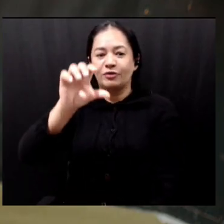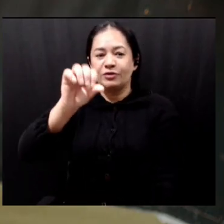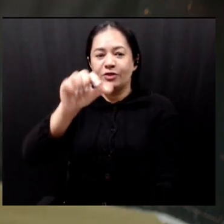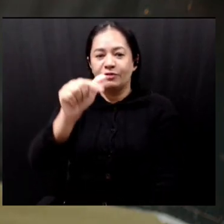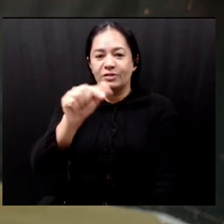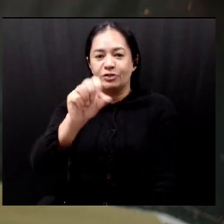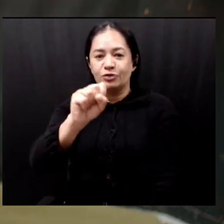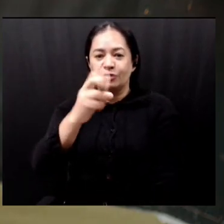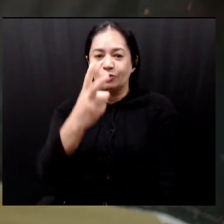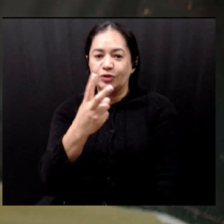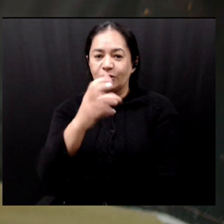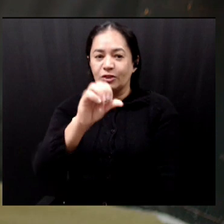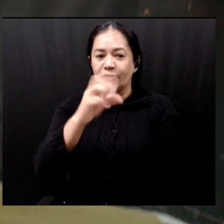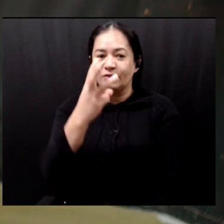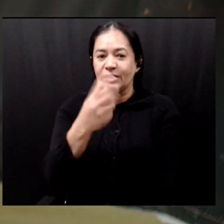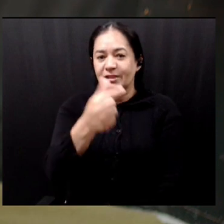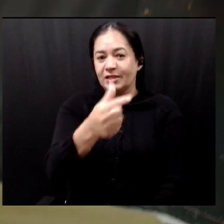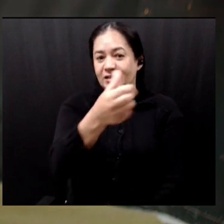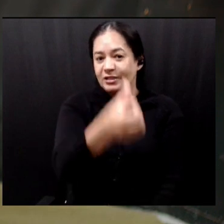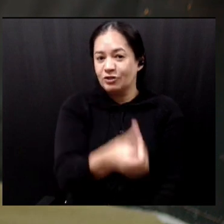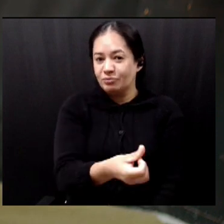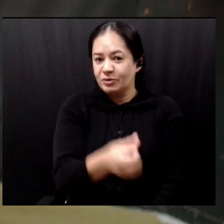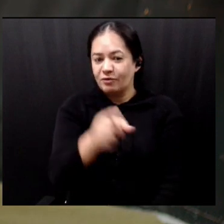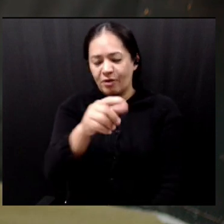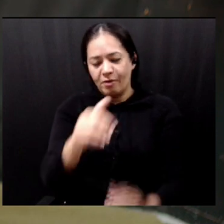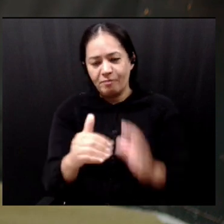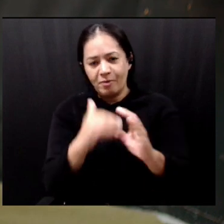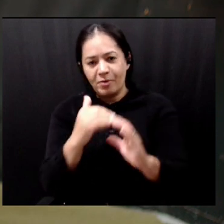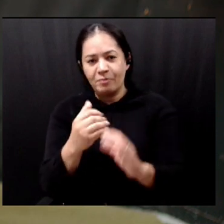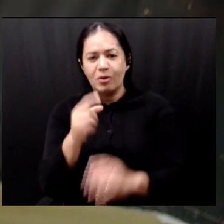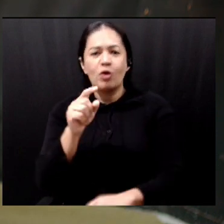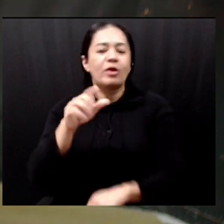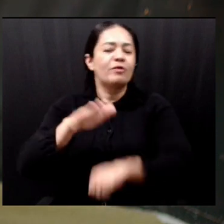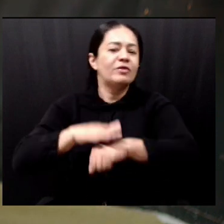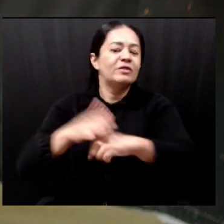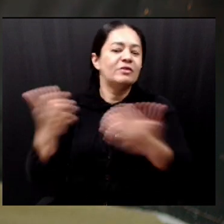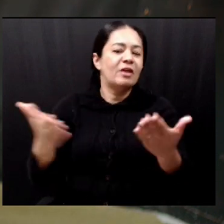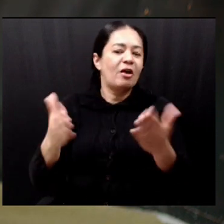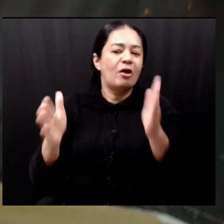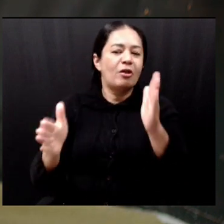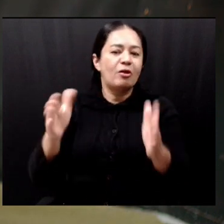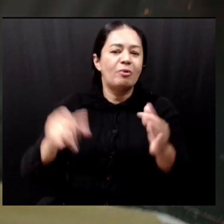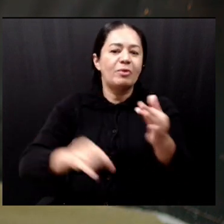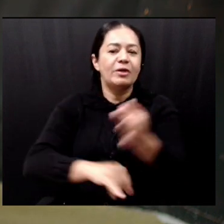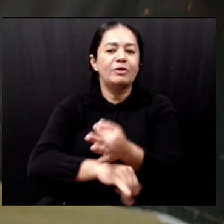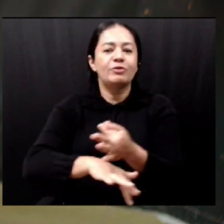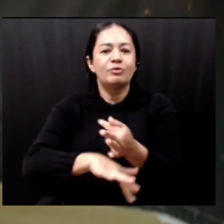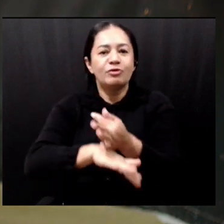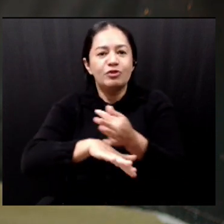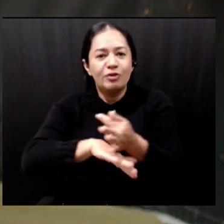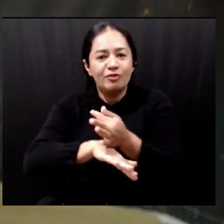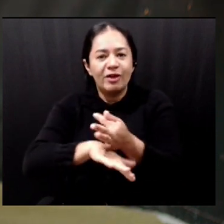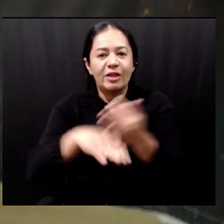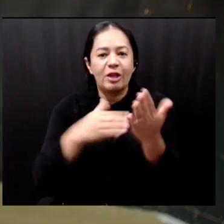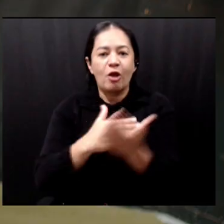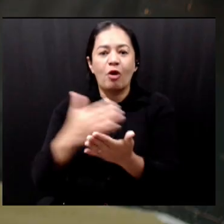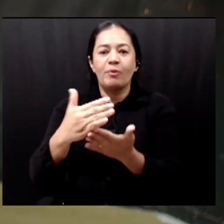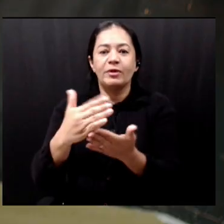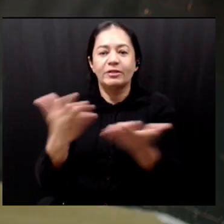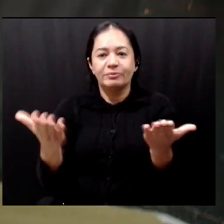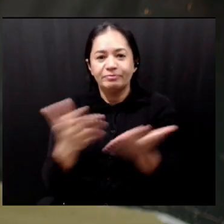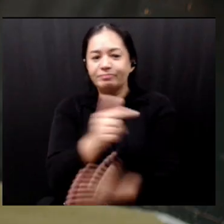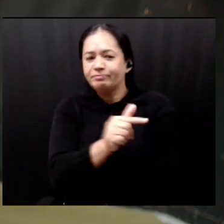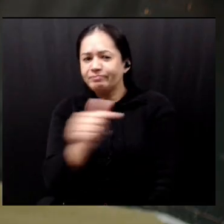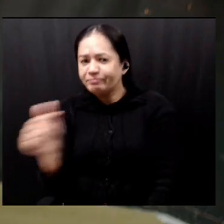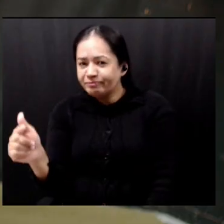1998293776. Conta aí o que você tem feito com a turminha nessas férias, né? As férias iniciaram essa semana, e aí, já deu tempo de